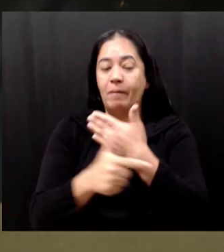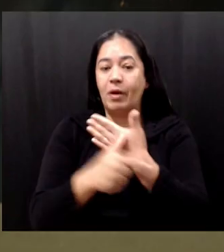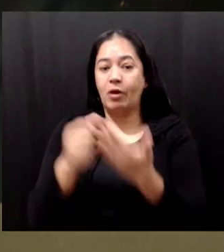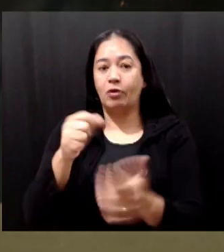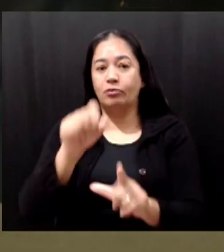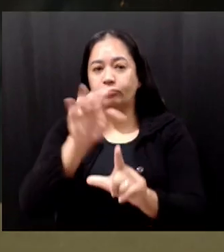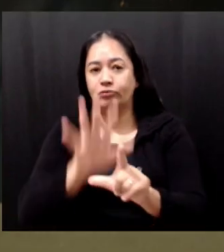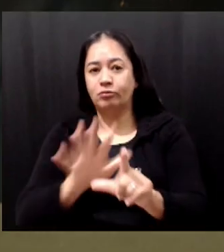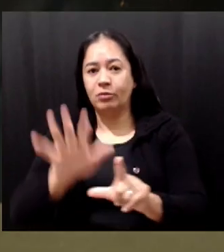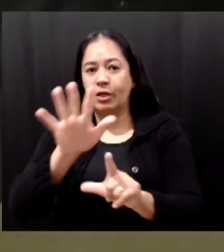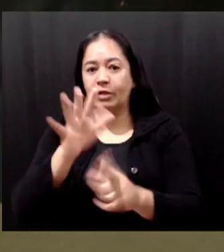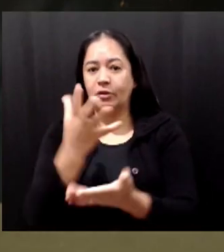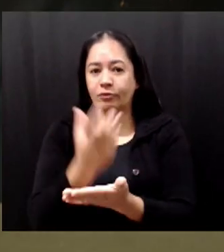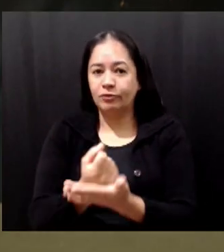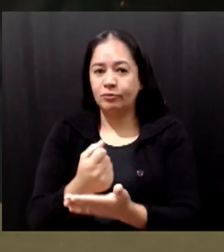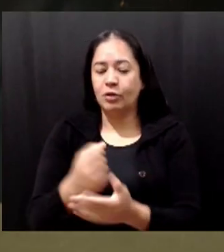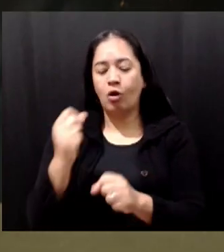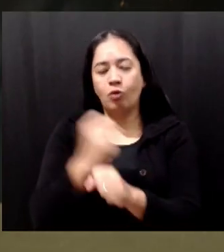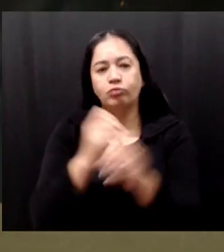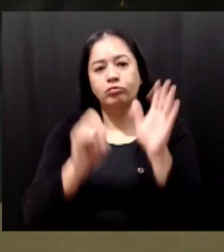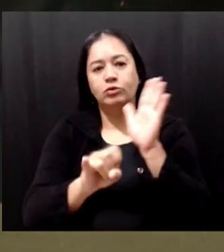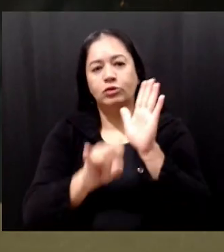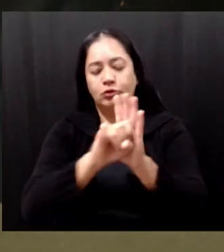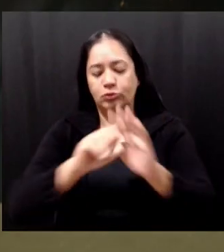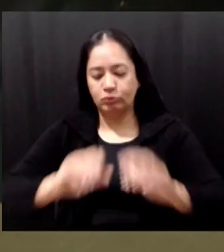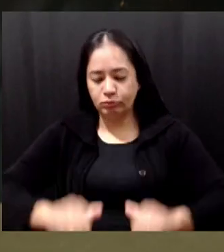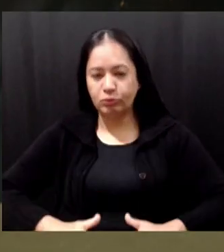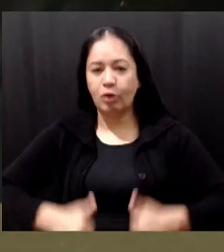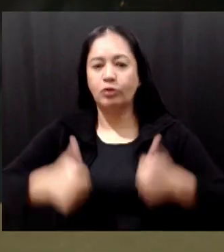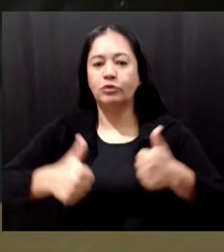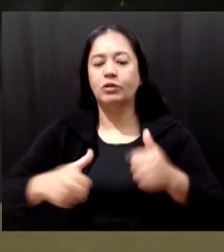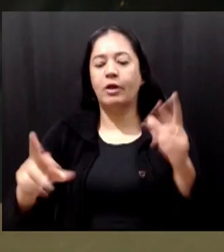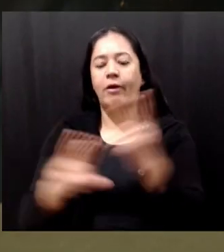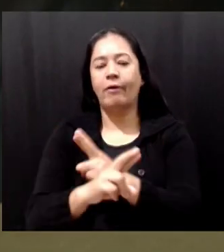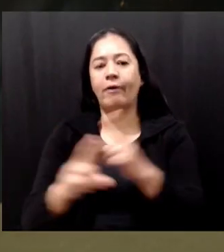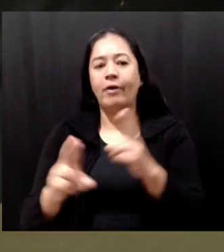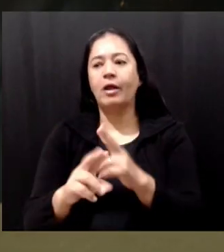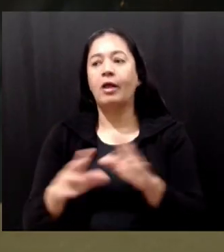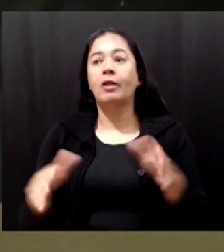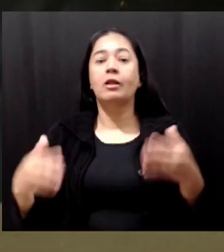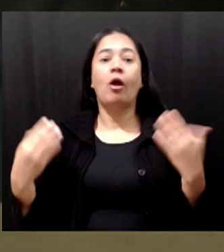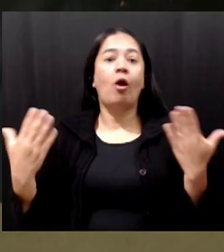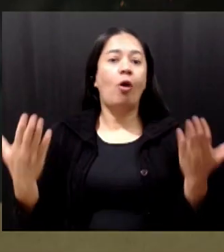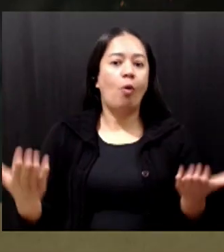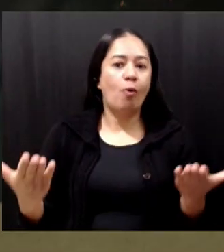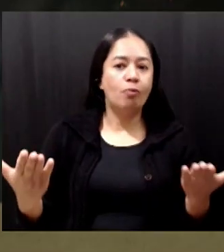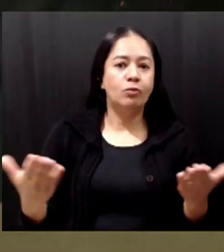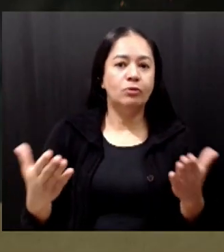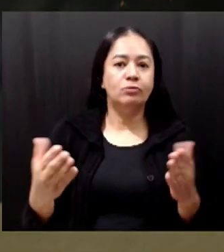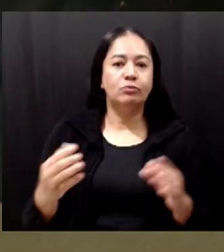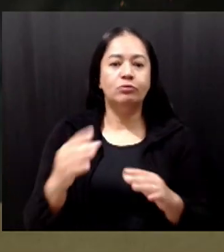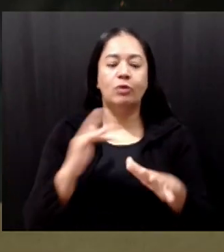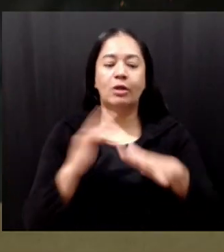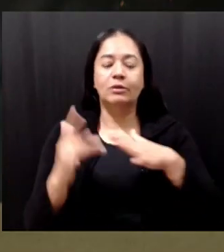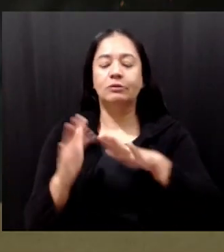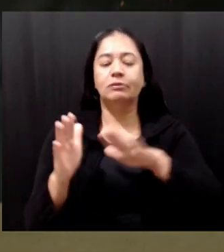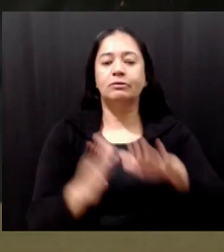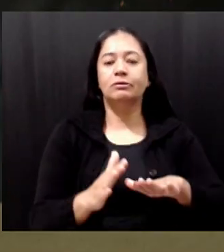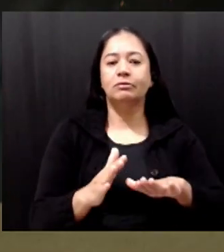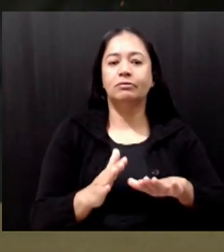autoestima e relações interpessoais e até onde a desconexão pode ajudar nesse processo